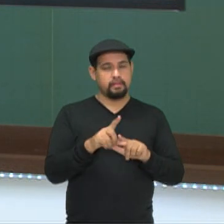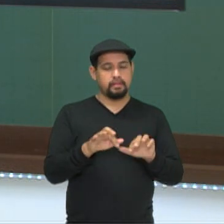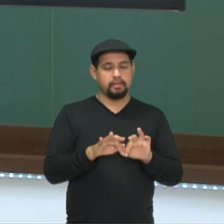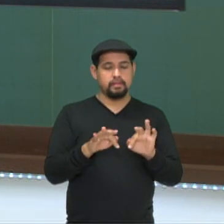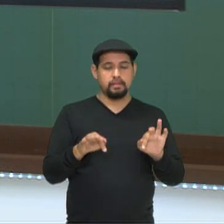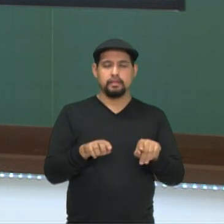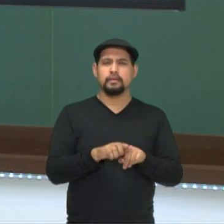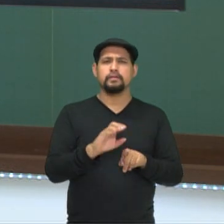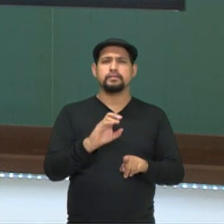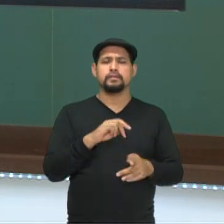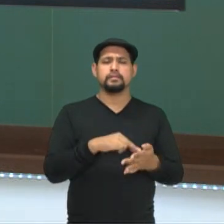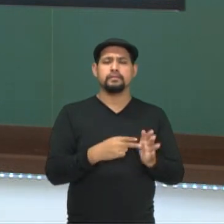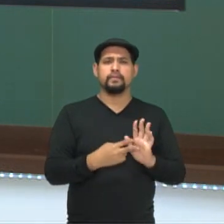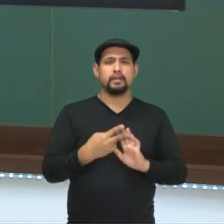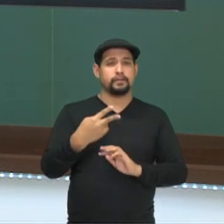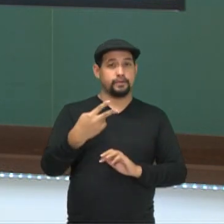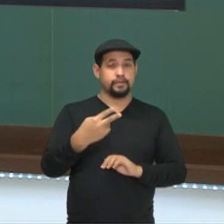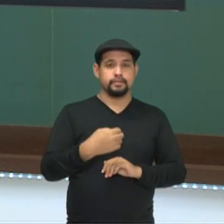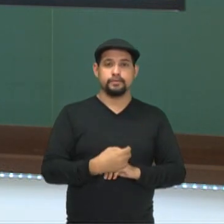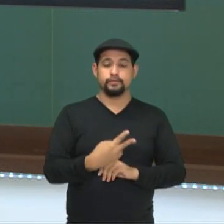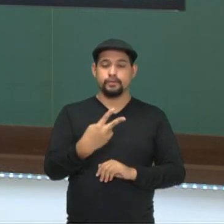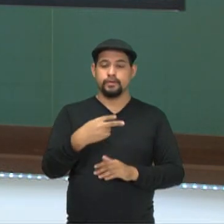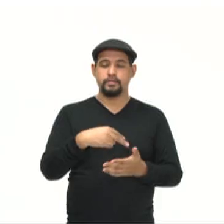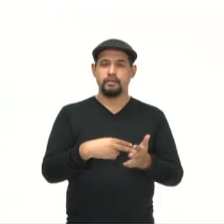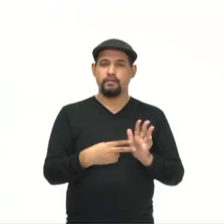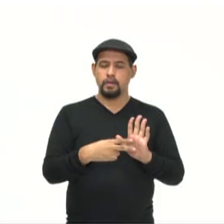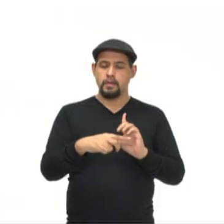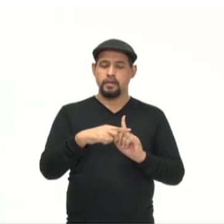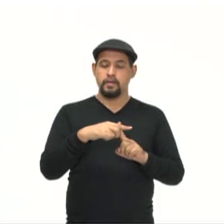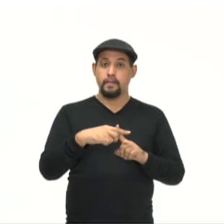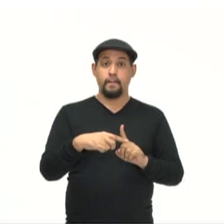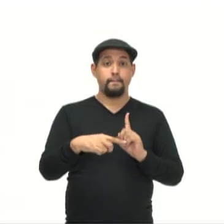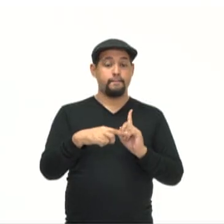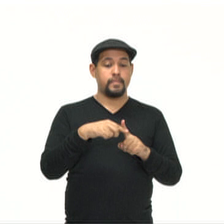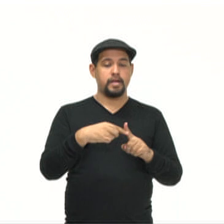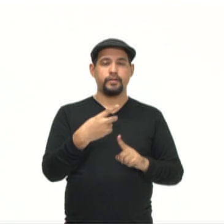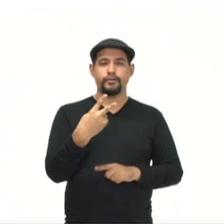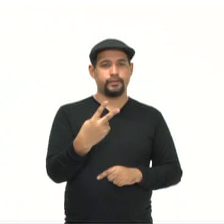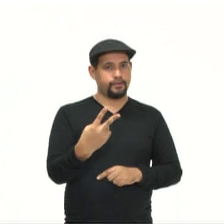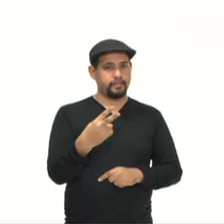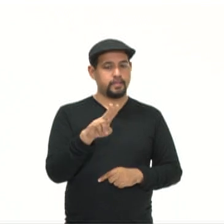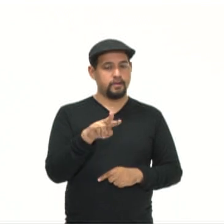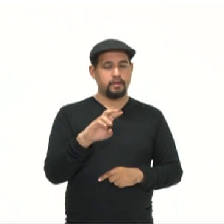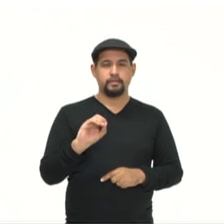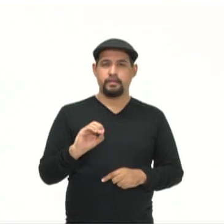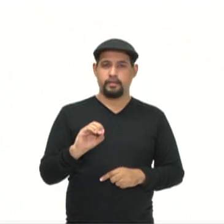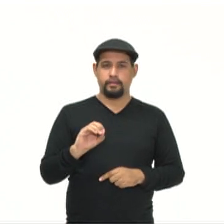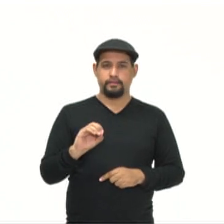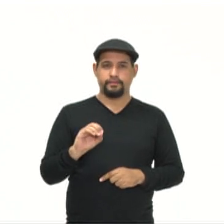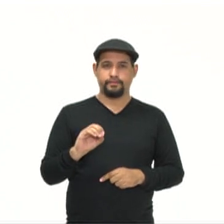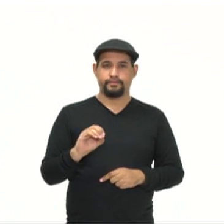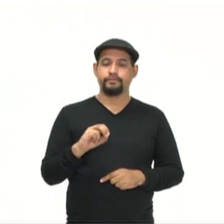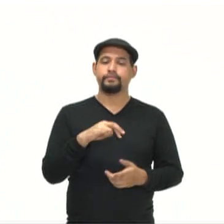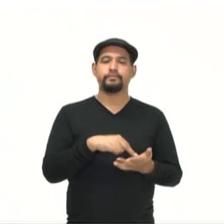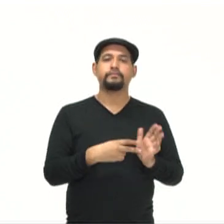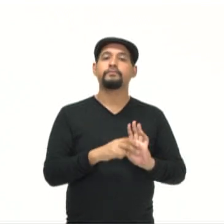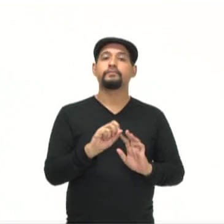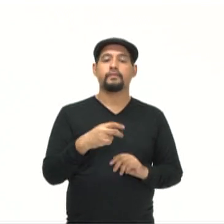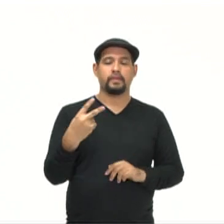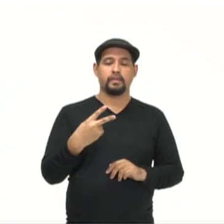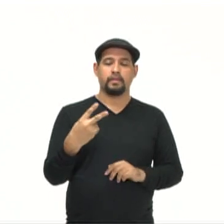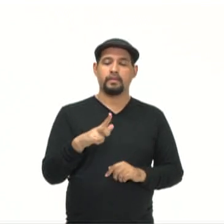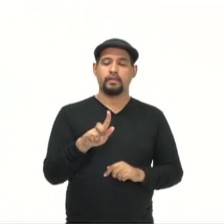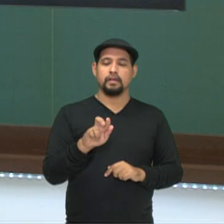e você vale 2 o 2 e positivo então + 2 = 0 essa equação